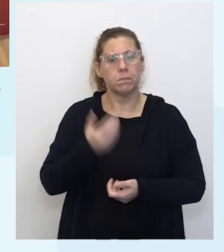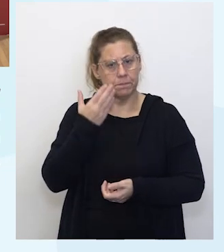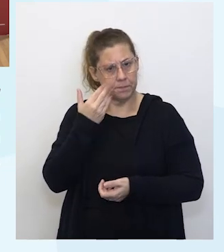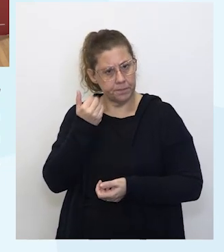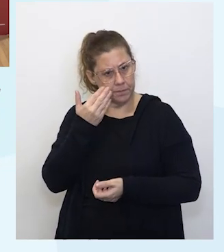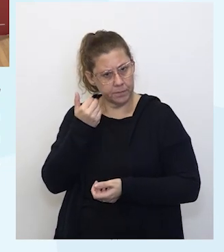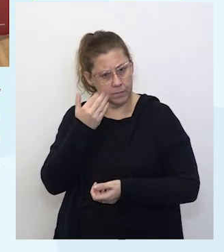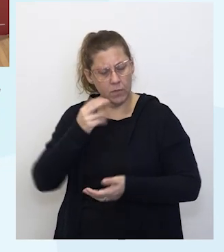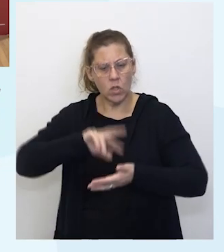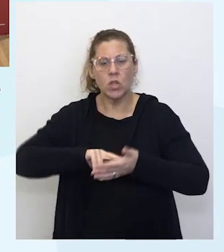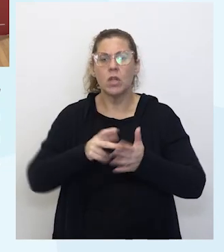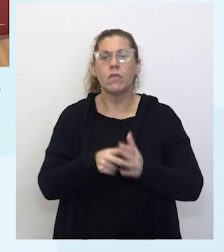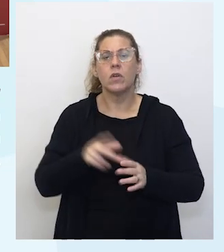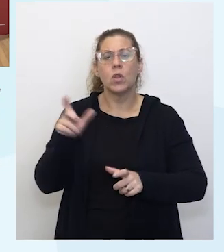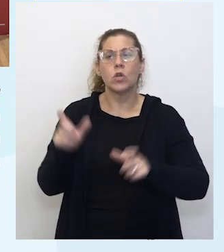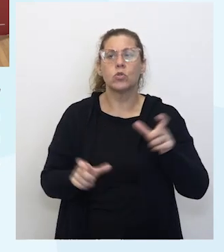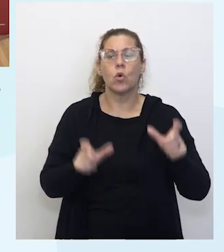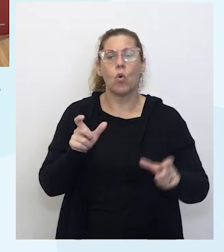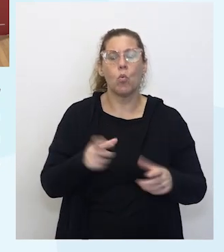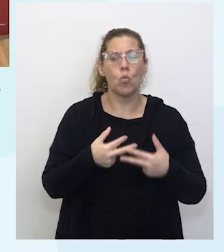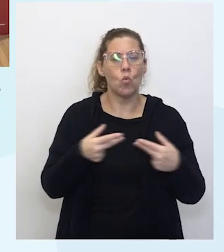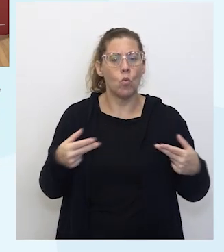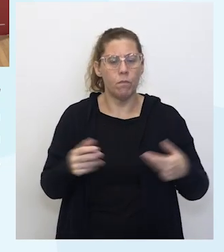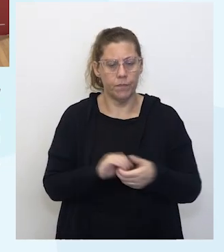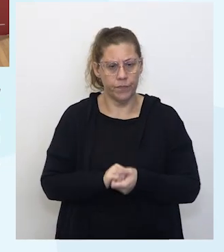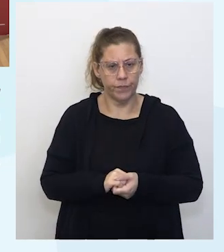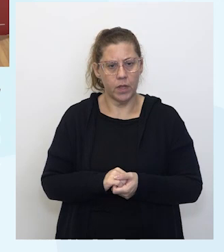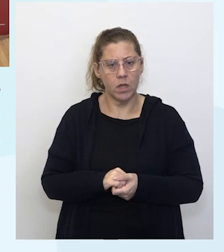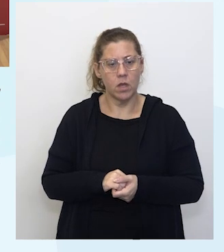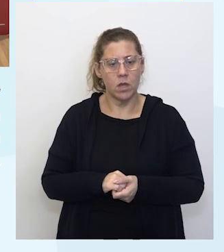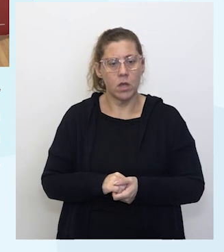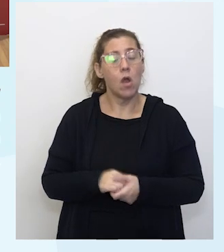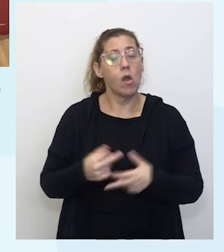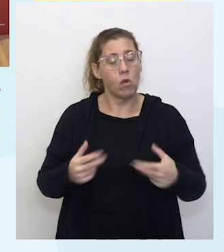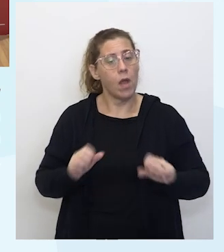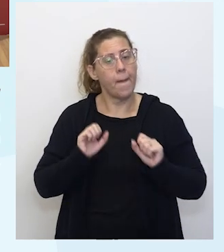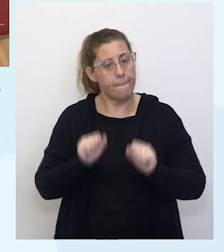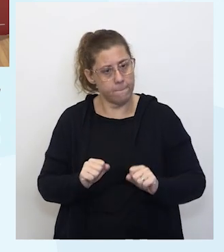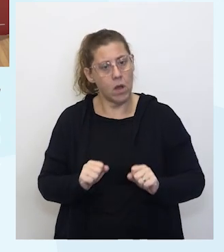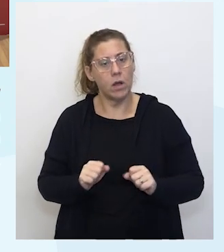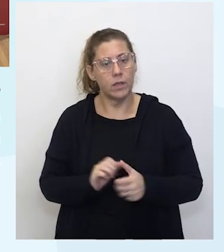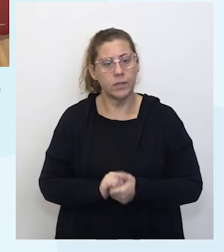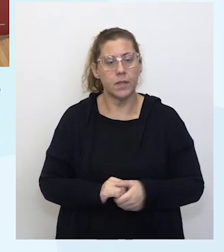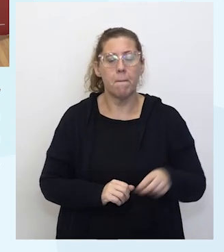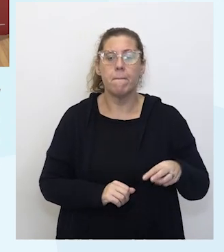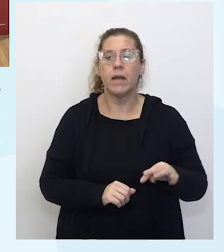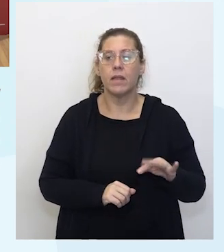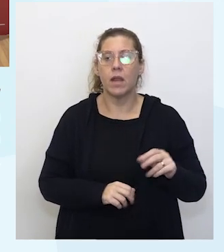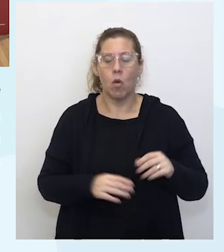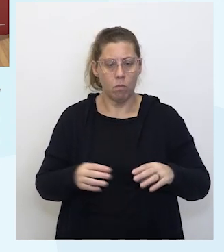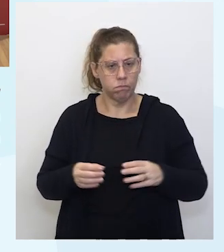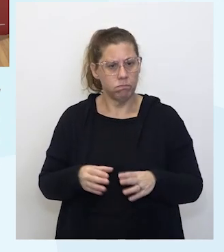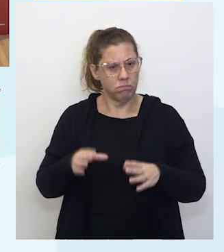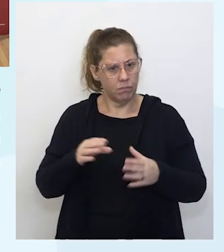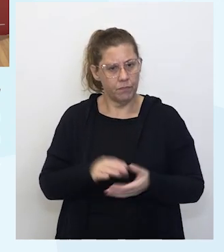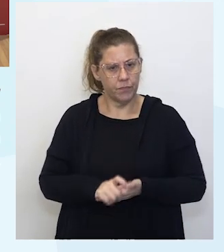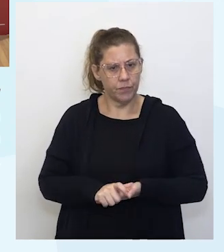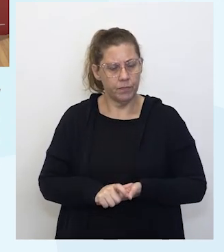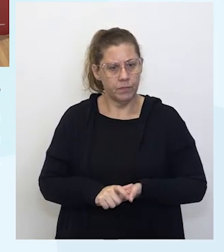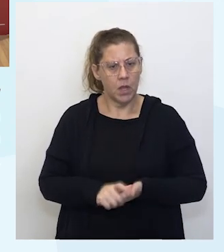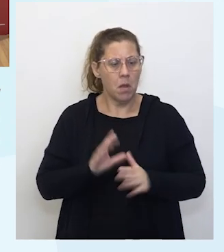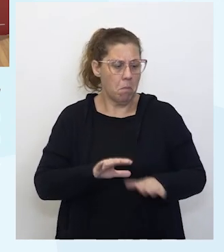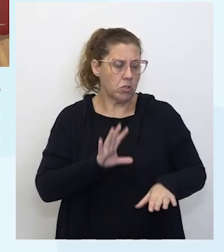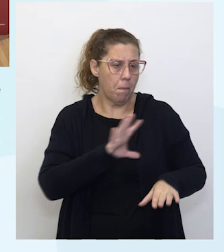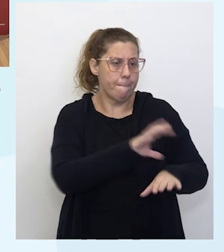atribuímos significado às coisas. E essas coisas, elas podem ser material, essas coisas podem ser